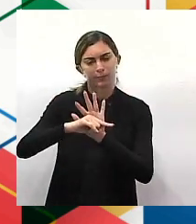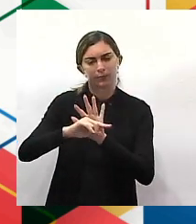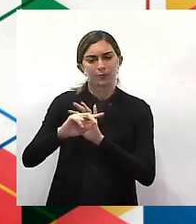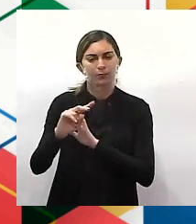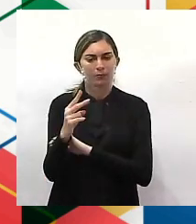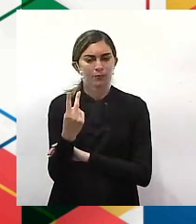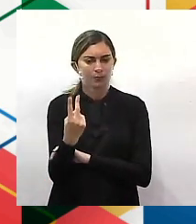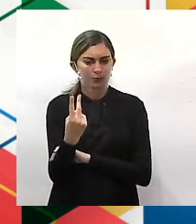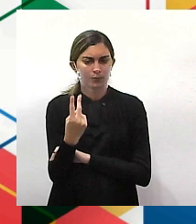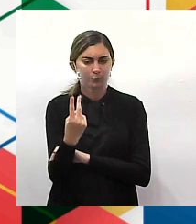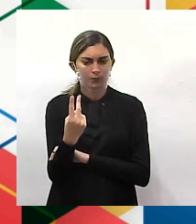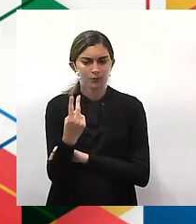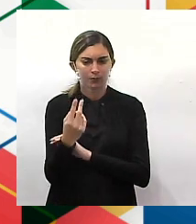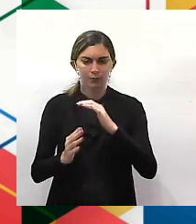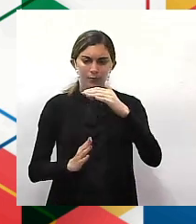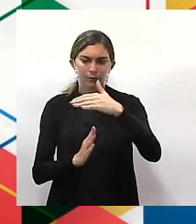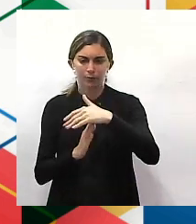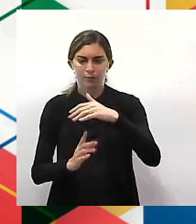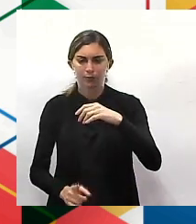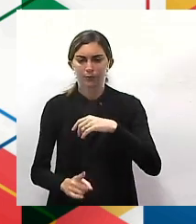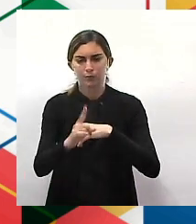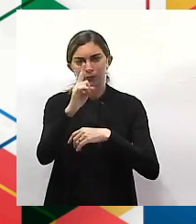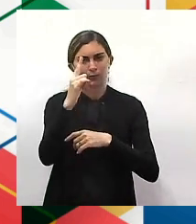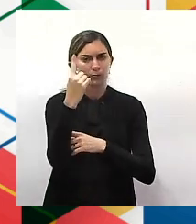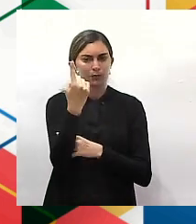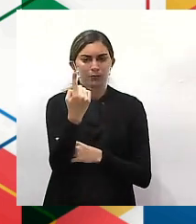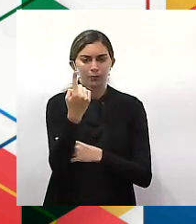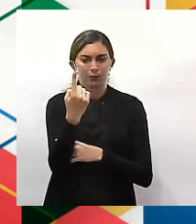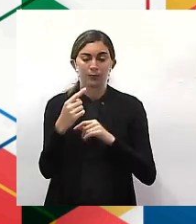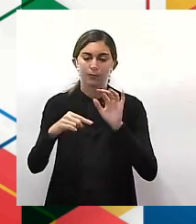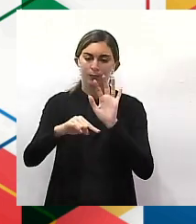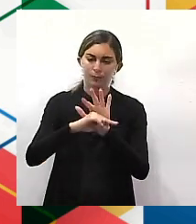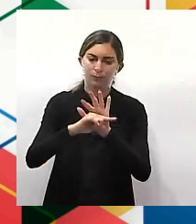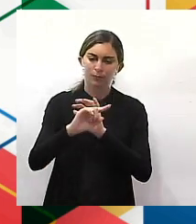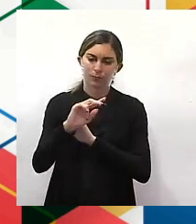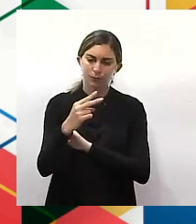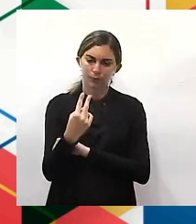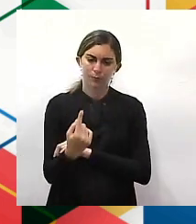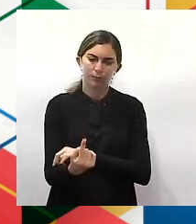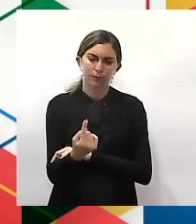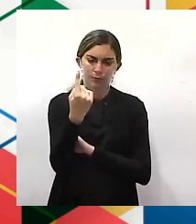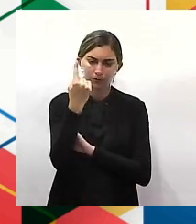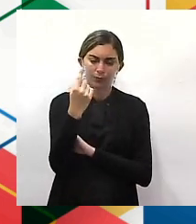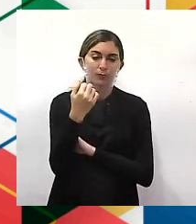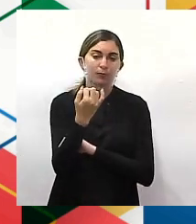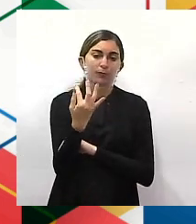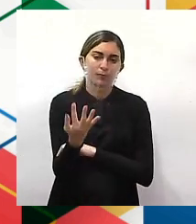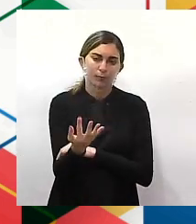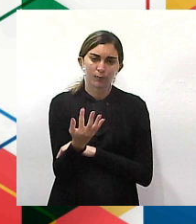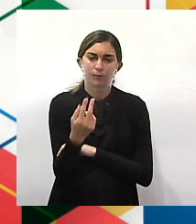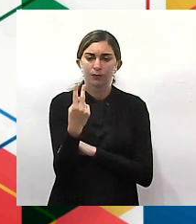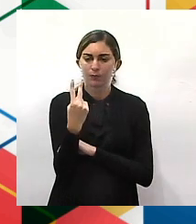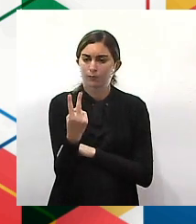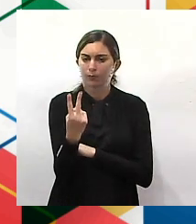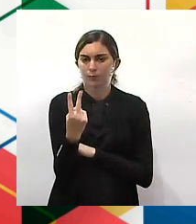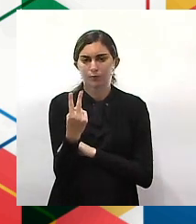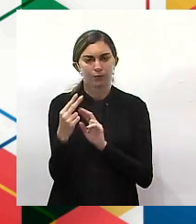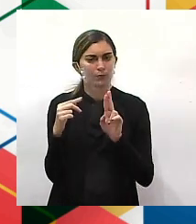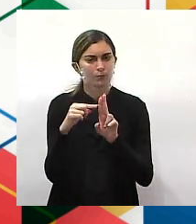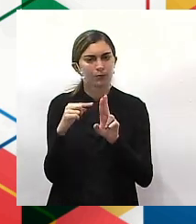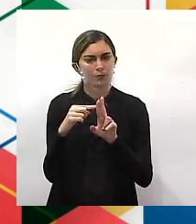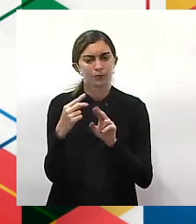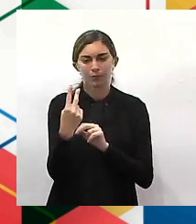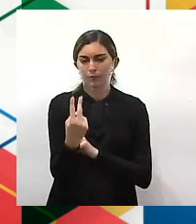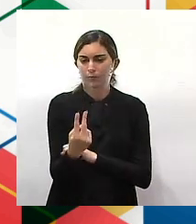2, veja que ela vai de menos 2 até 1. E de menos 2 até 1 tem quantas unidades? 2 unidades para subir até